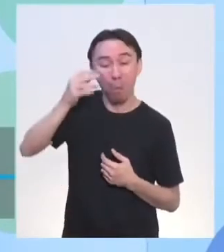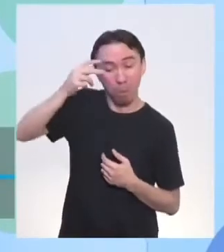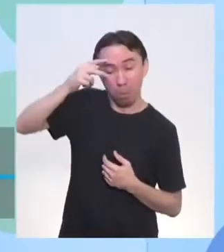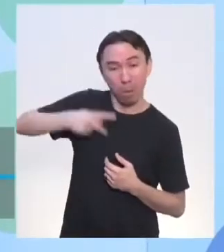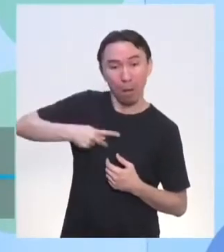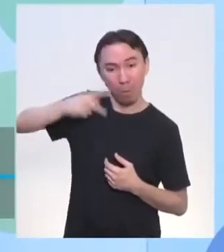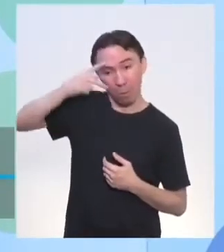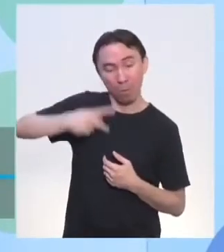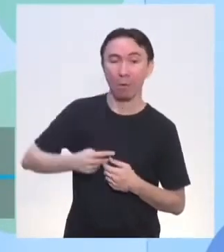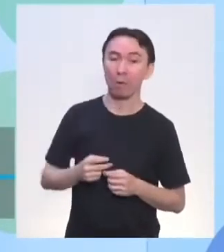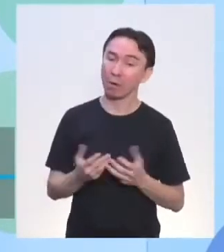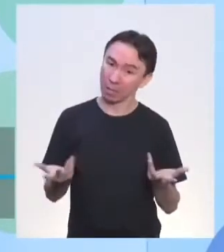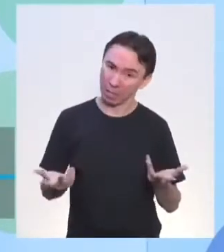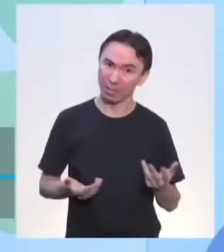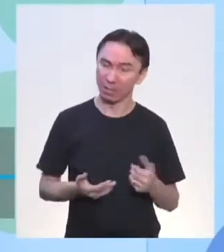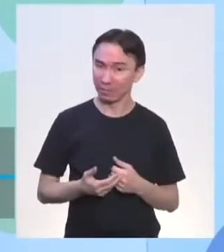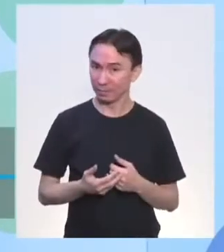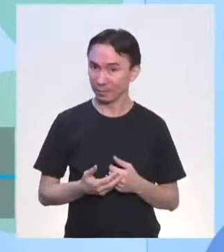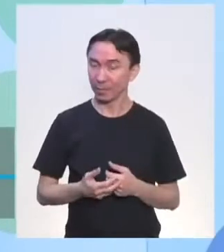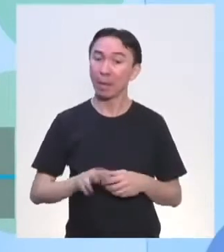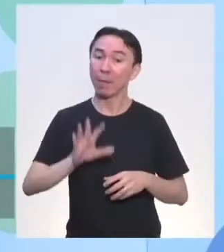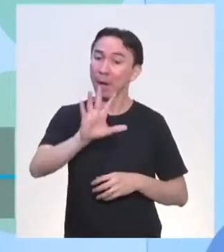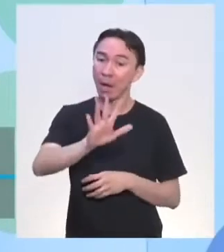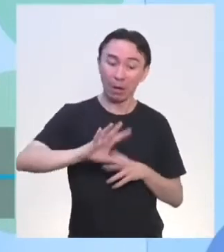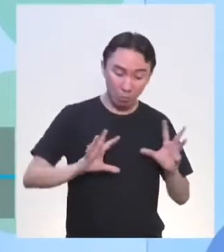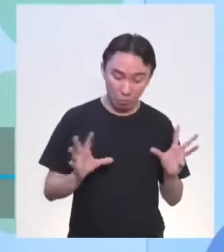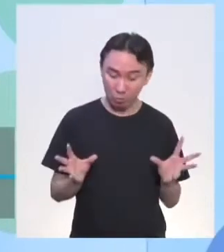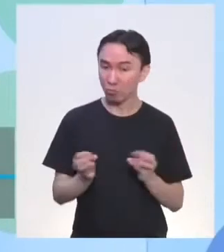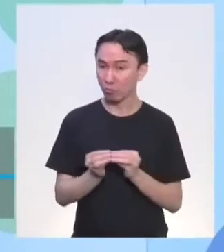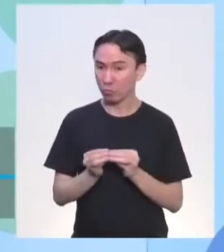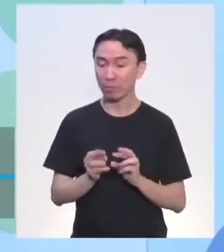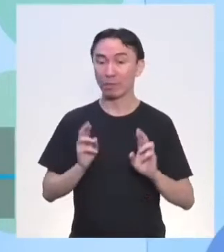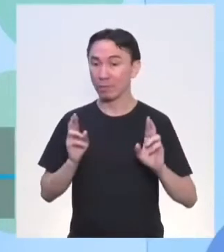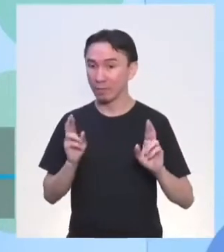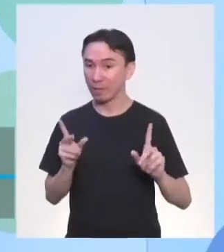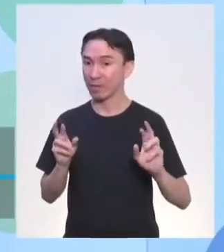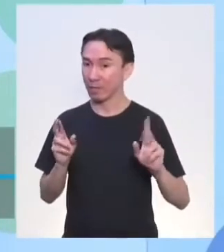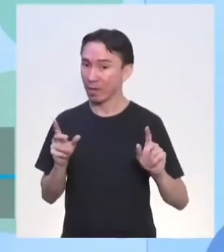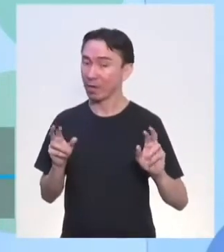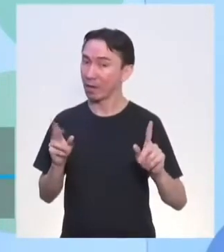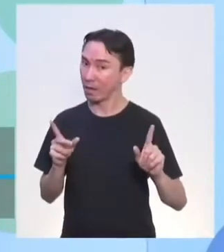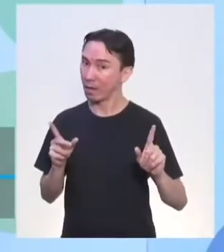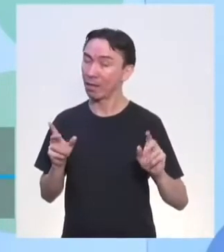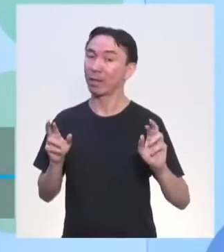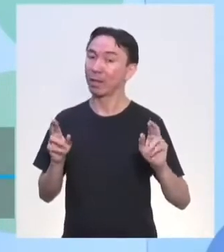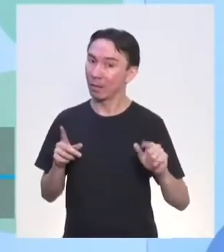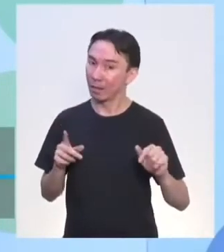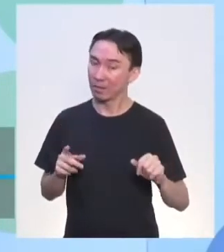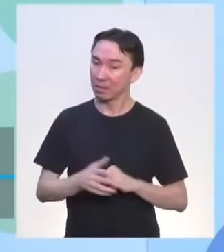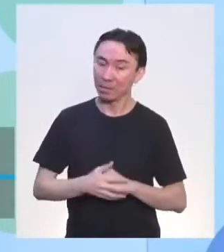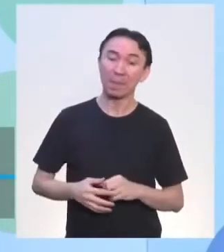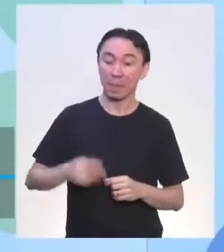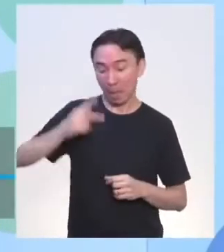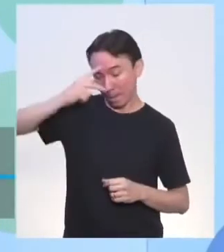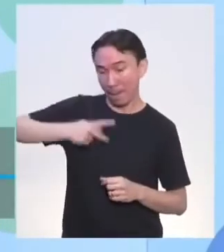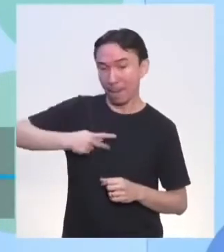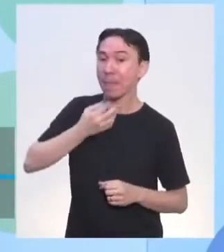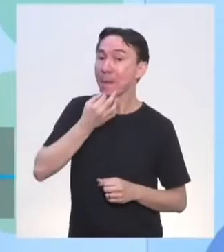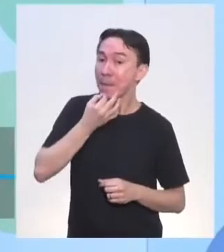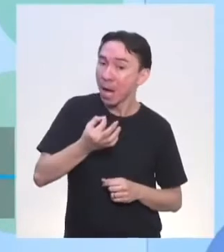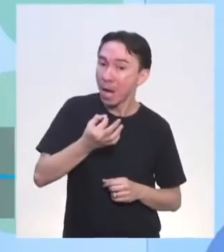para assistir ou não. O resumo não tem esse objetivo, tá? Então, cuidado com esse final aí, que é evitar os comentários e